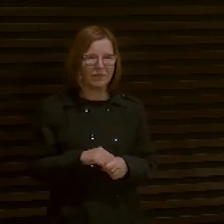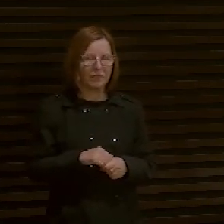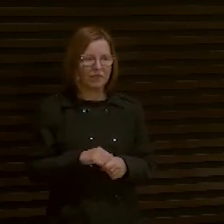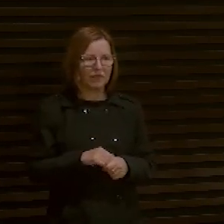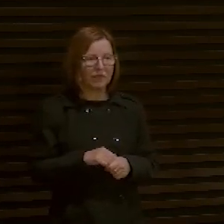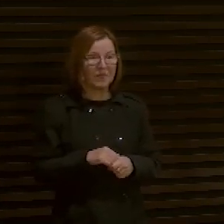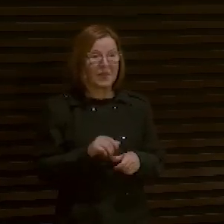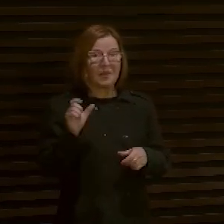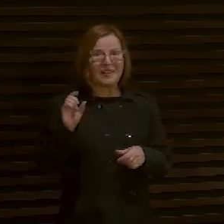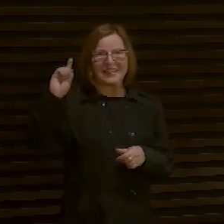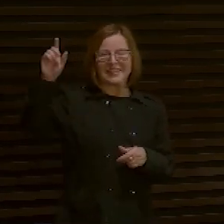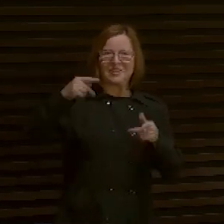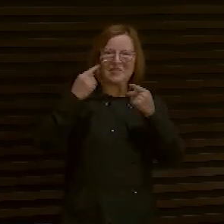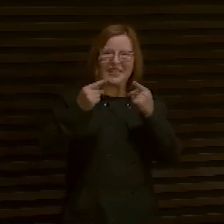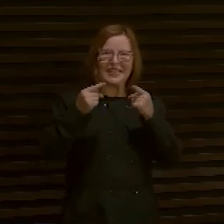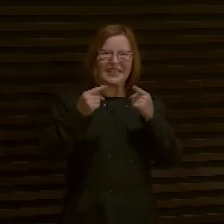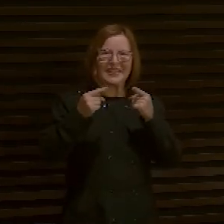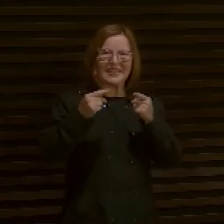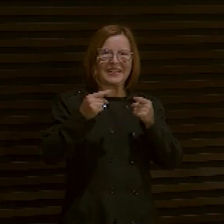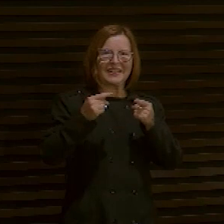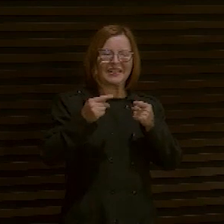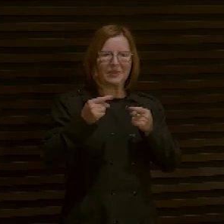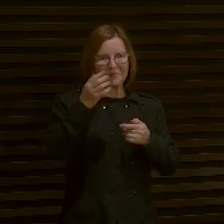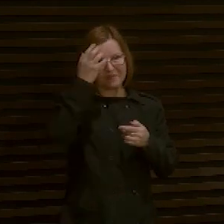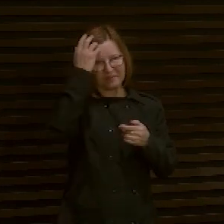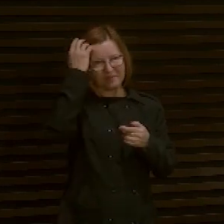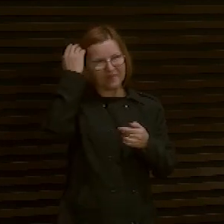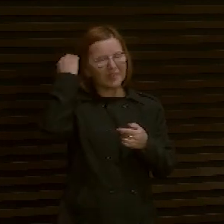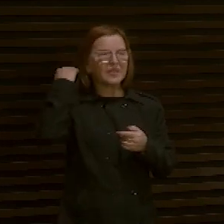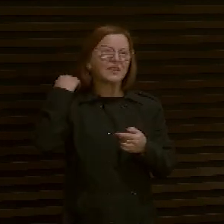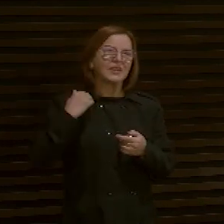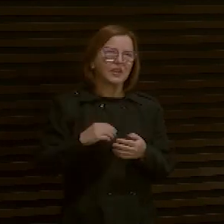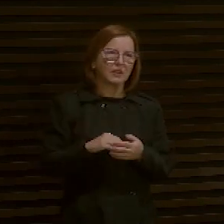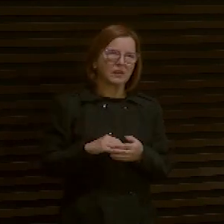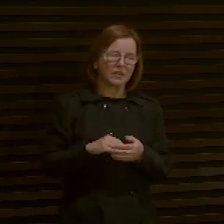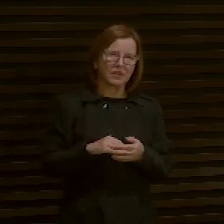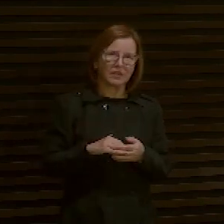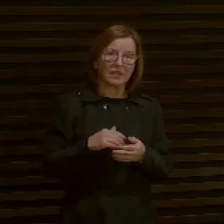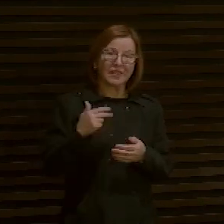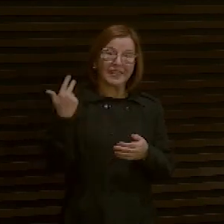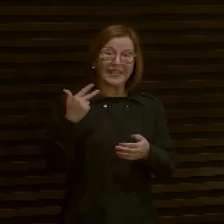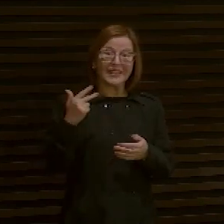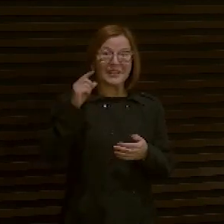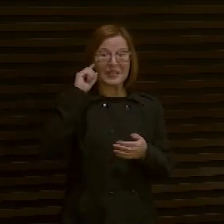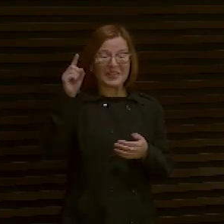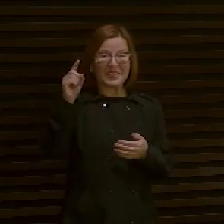Mas a palavra de Deus diz que a morte não deteve o Rei dos Reis. E ao terceiro dia ele